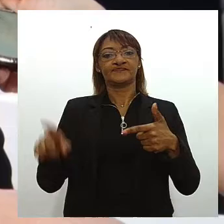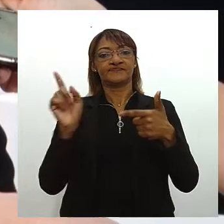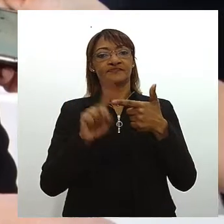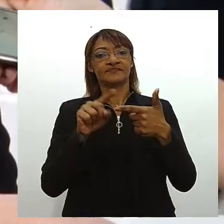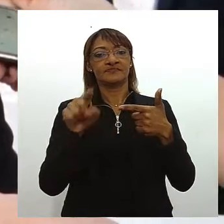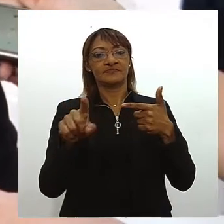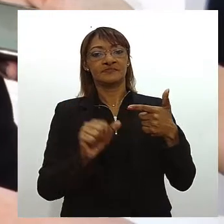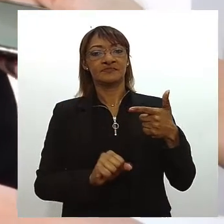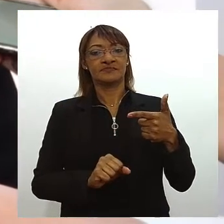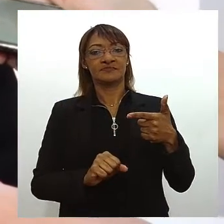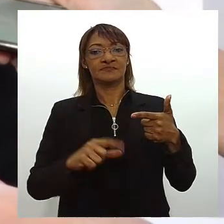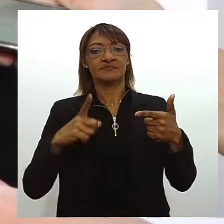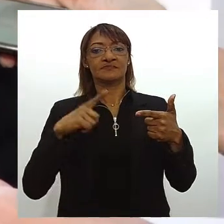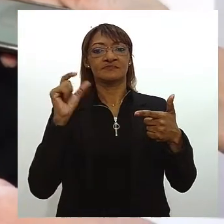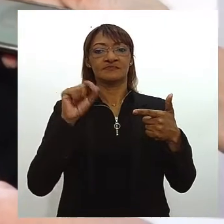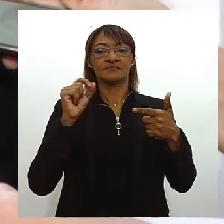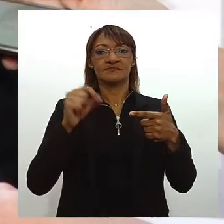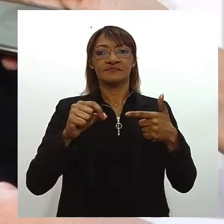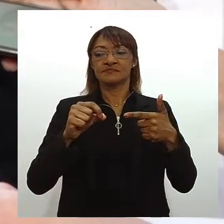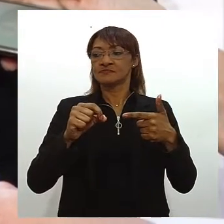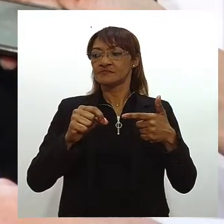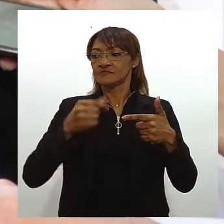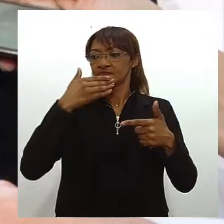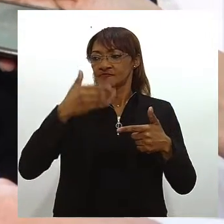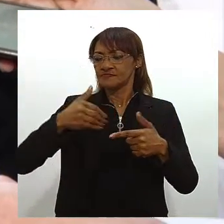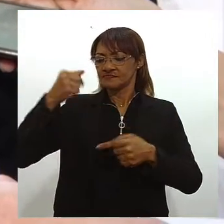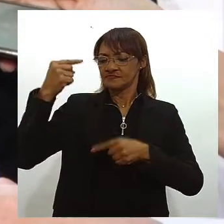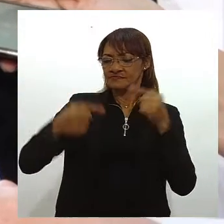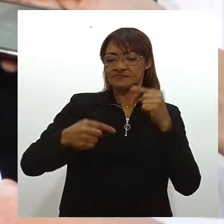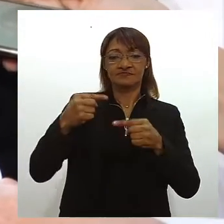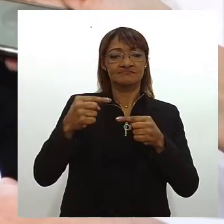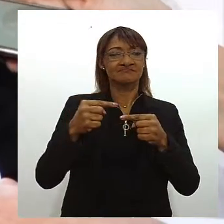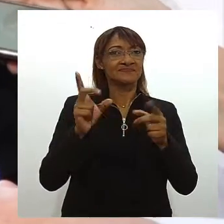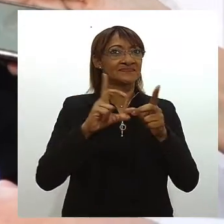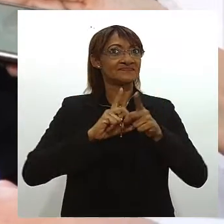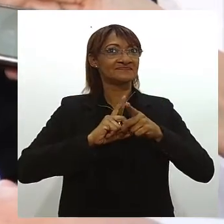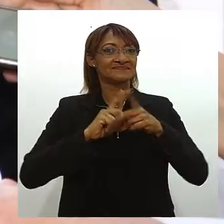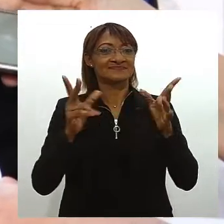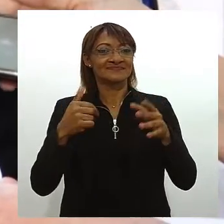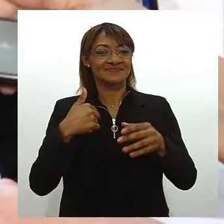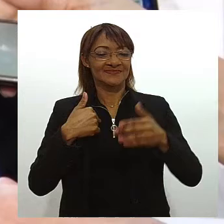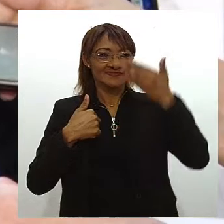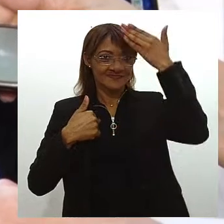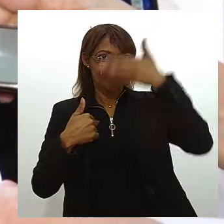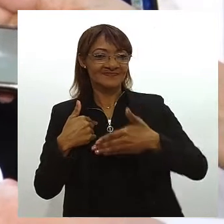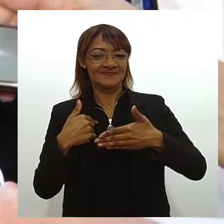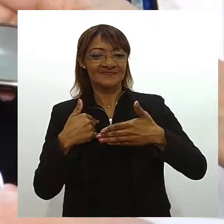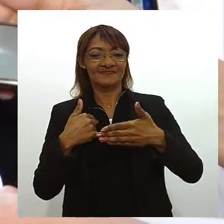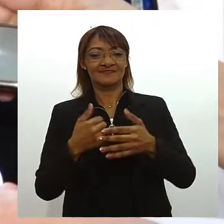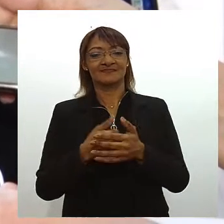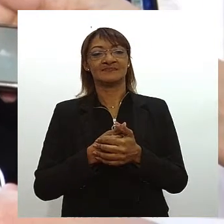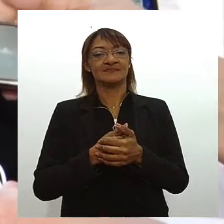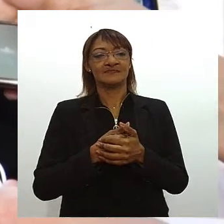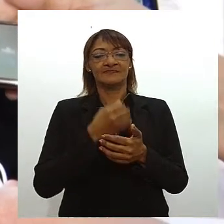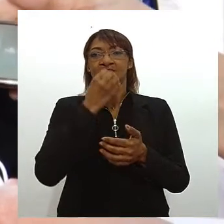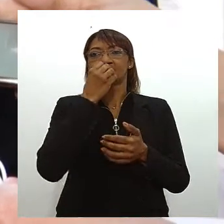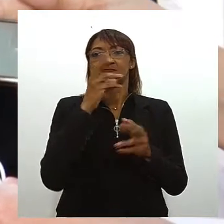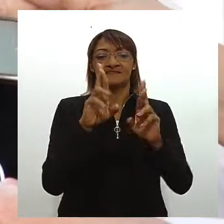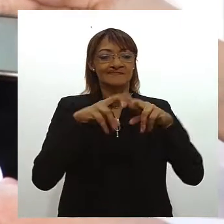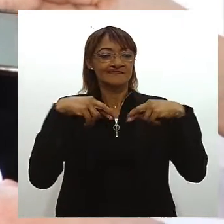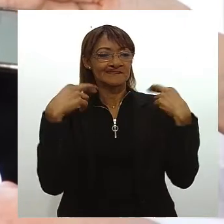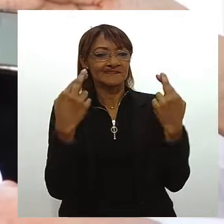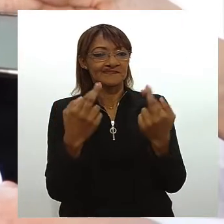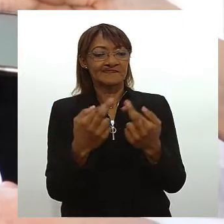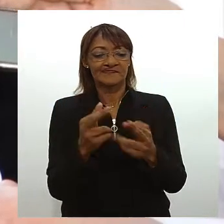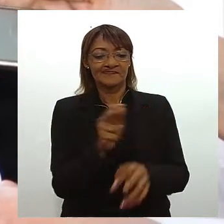foi de ter feito um debate o mais democrático possível. Eu sou prova viva da infinidade de reuniões que eu tive com o